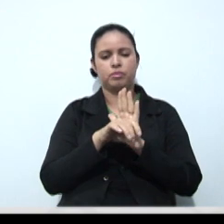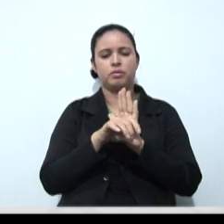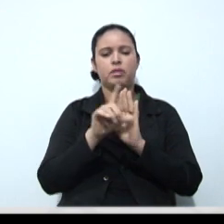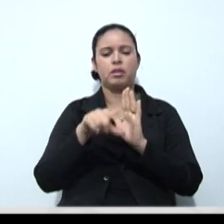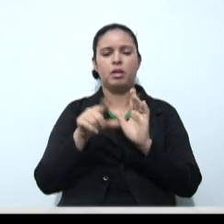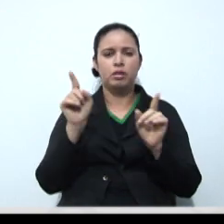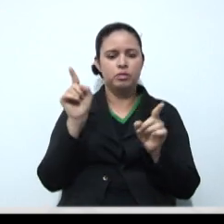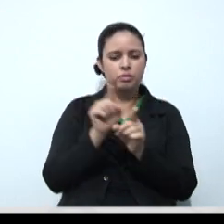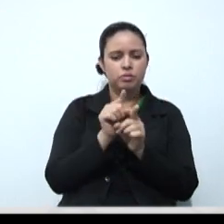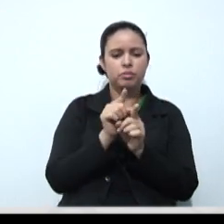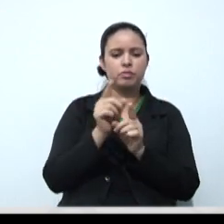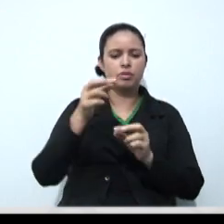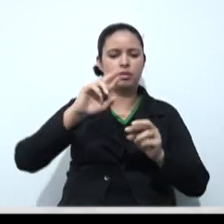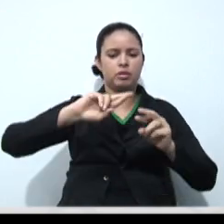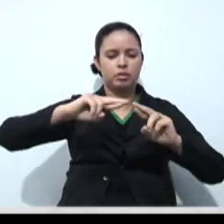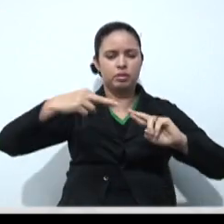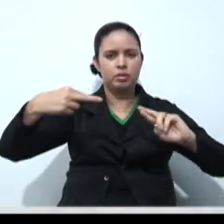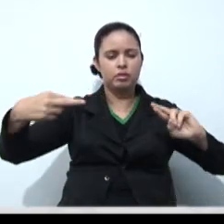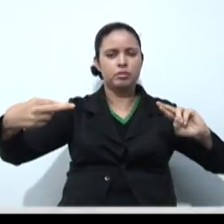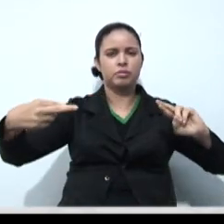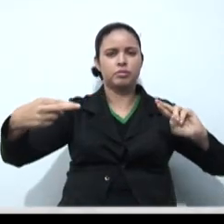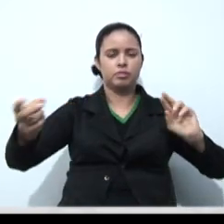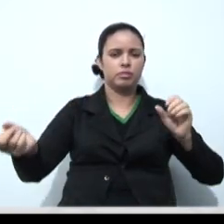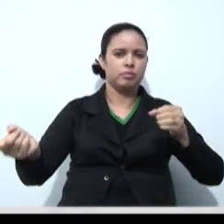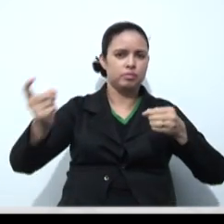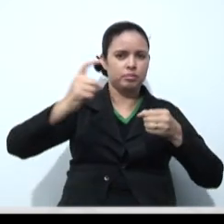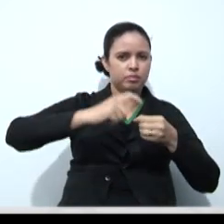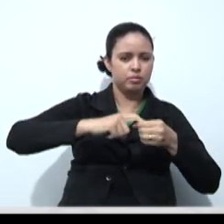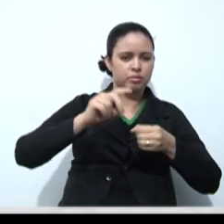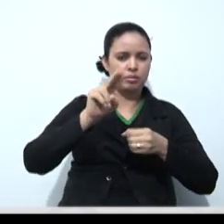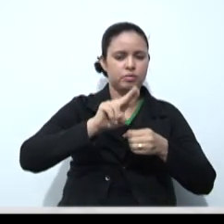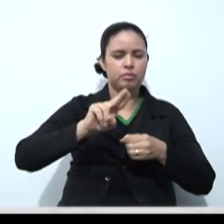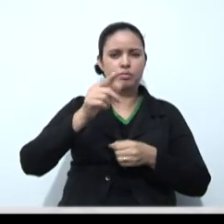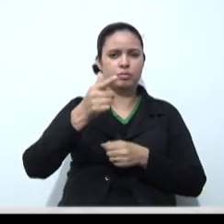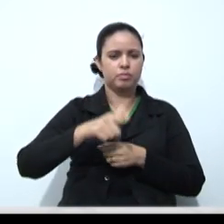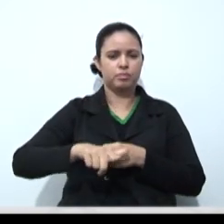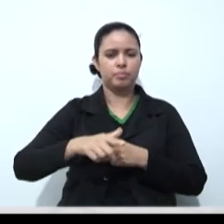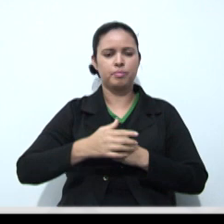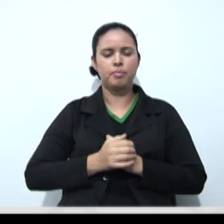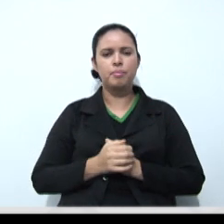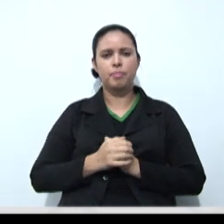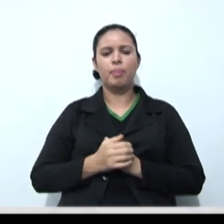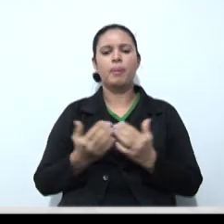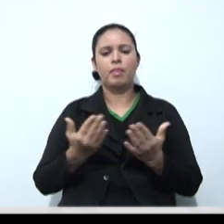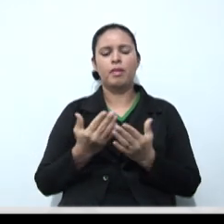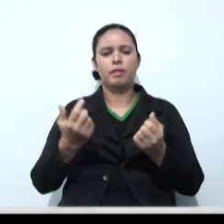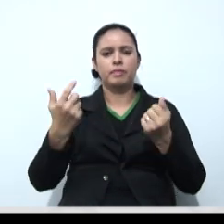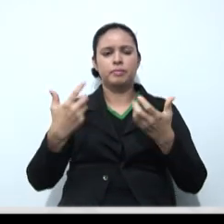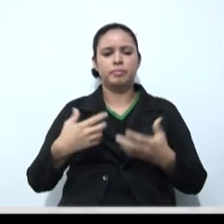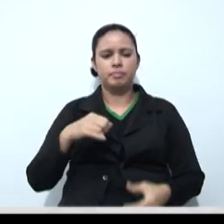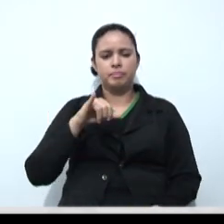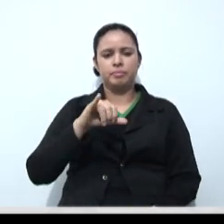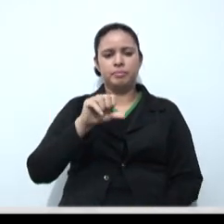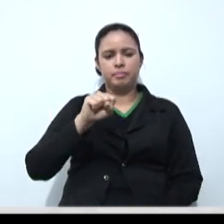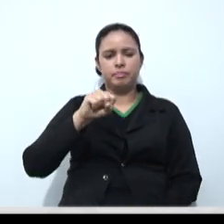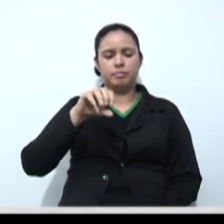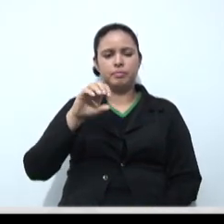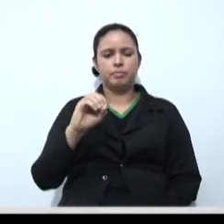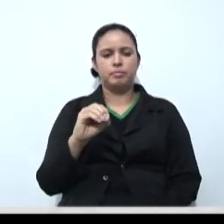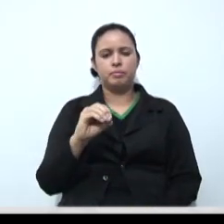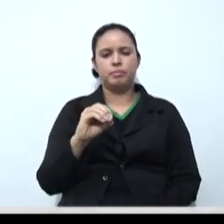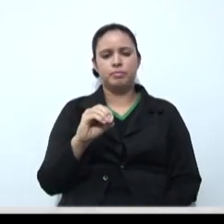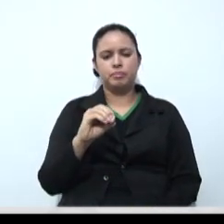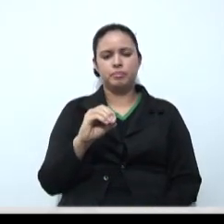da reutilização e também da reciclagem. E aí nós falaremos agora da ISO, né, que é a